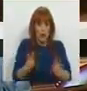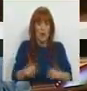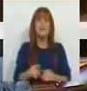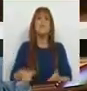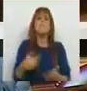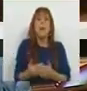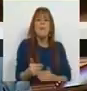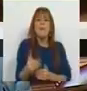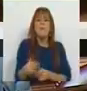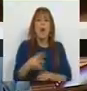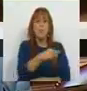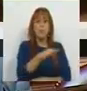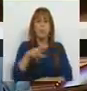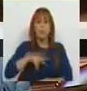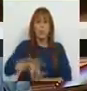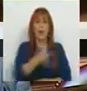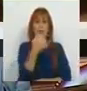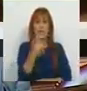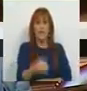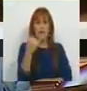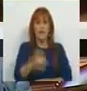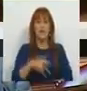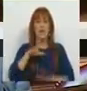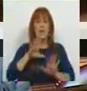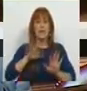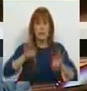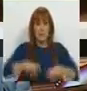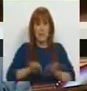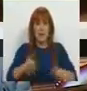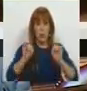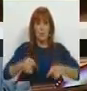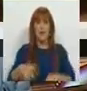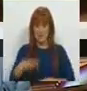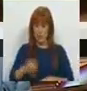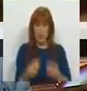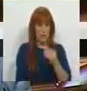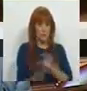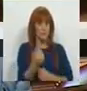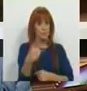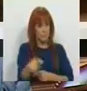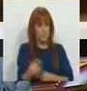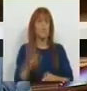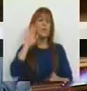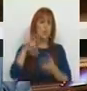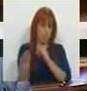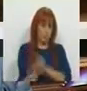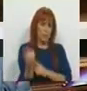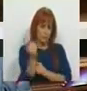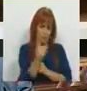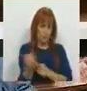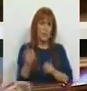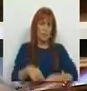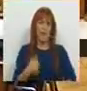a candidatar ao Portugal 2020. Termino como comecei, para situações extraordinárias, soluções